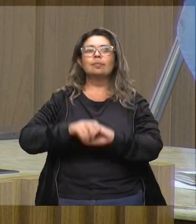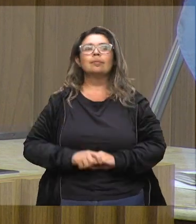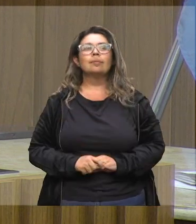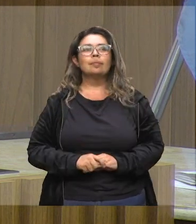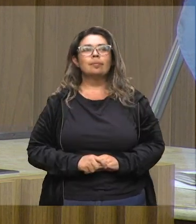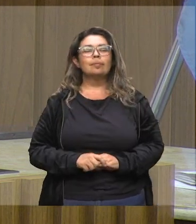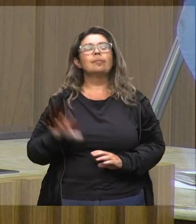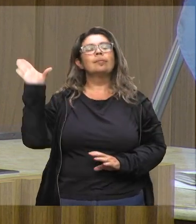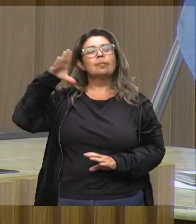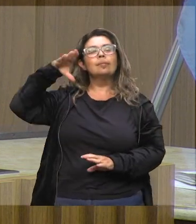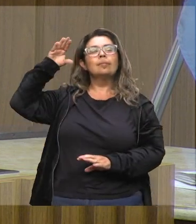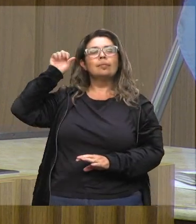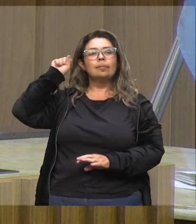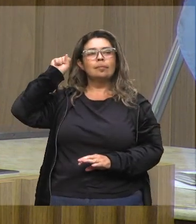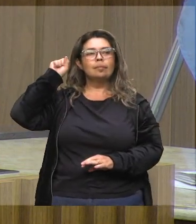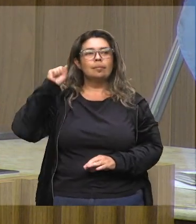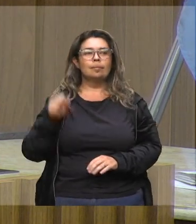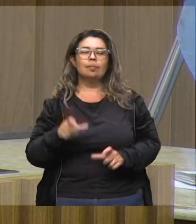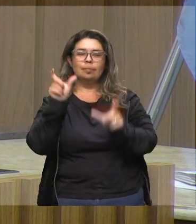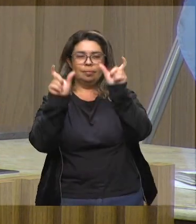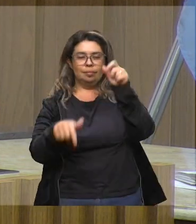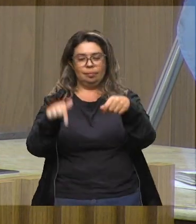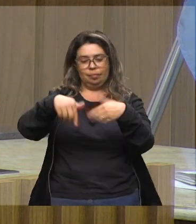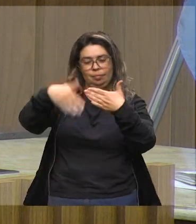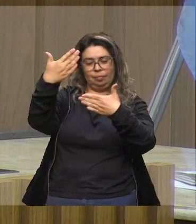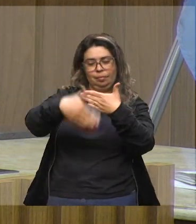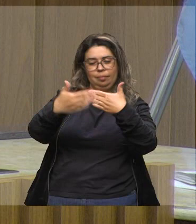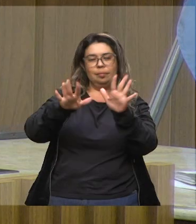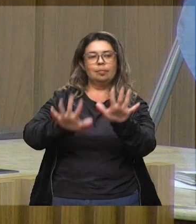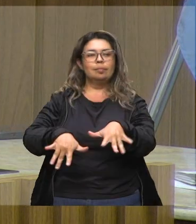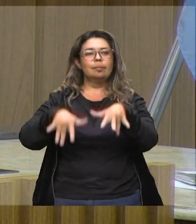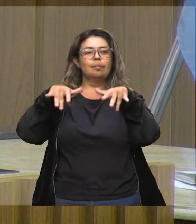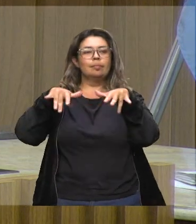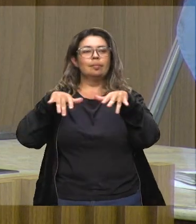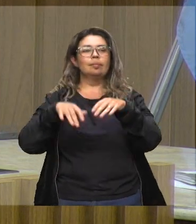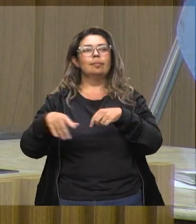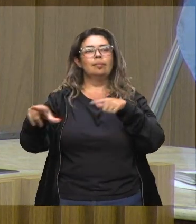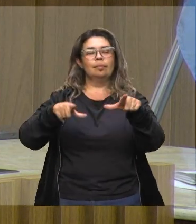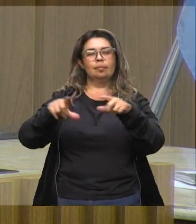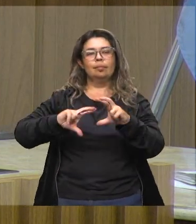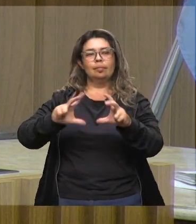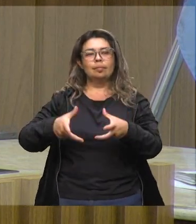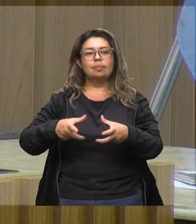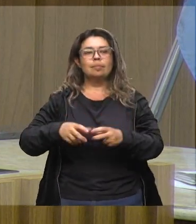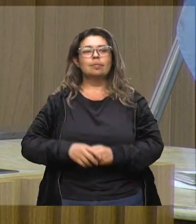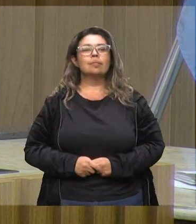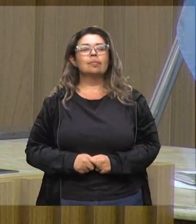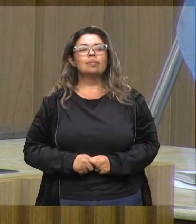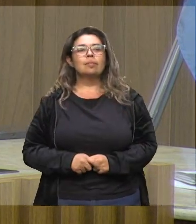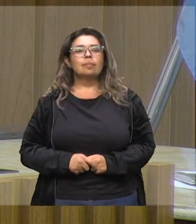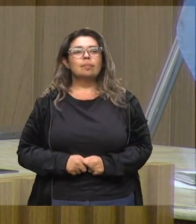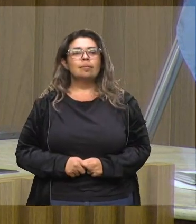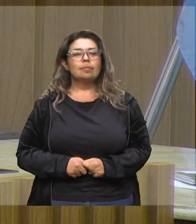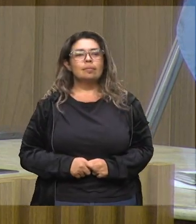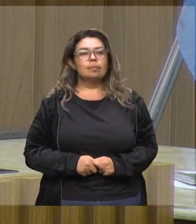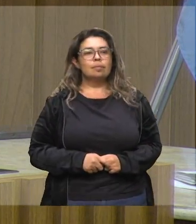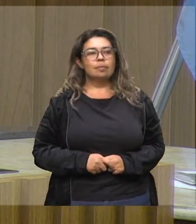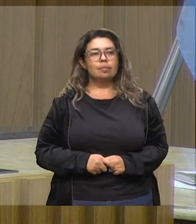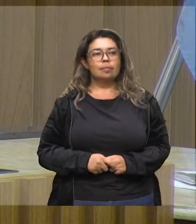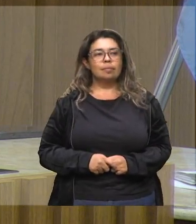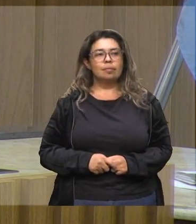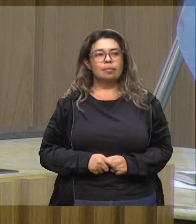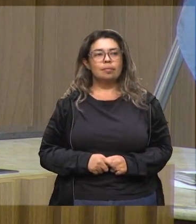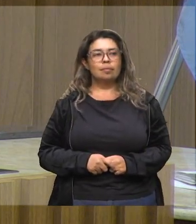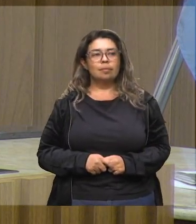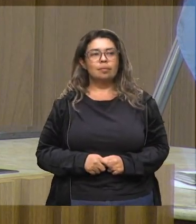nos ouvem, público presente aqui na Câmara, funcionários dessa casa. Bem,